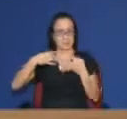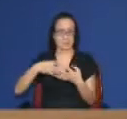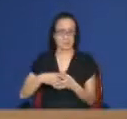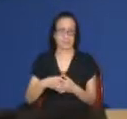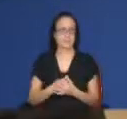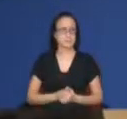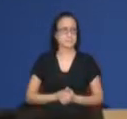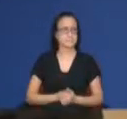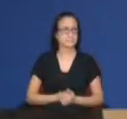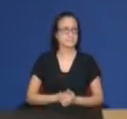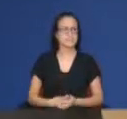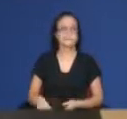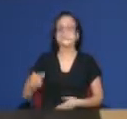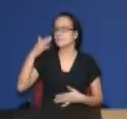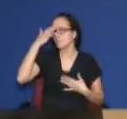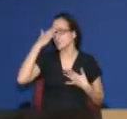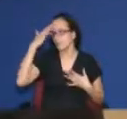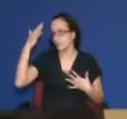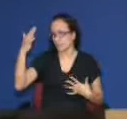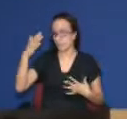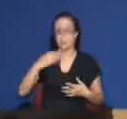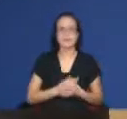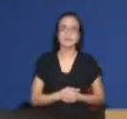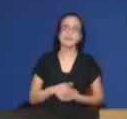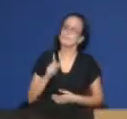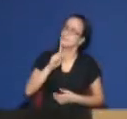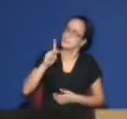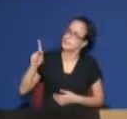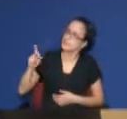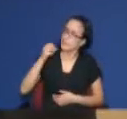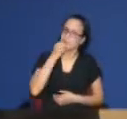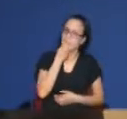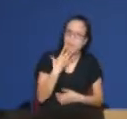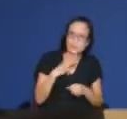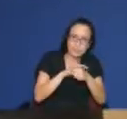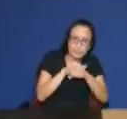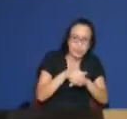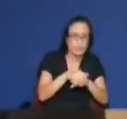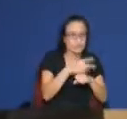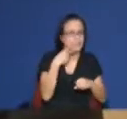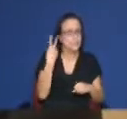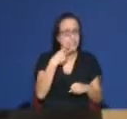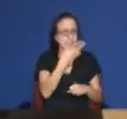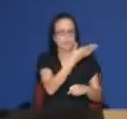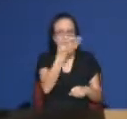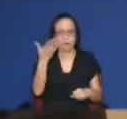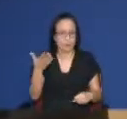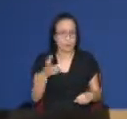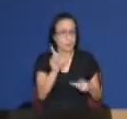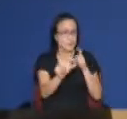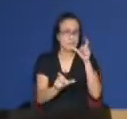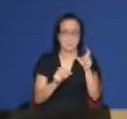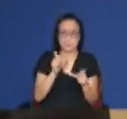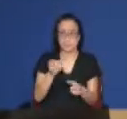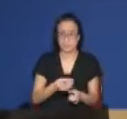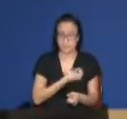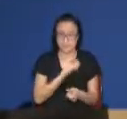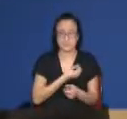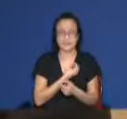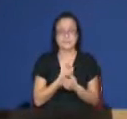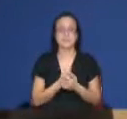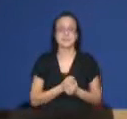palavra. Eu que agradeço. Boa noite, presidente, vereadores, público. Obrigado aí pela oportunidade de a gente poder falar um